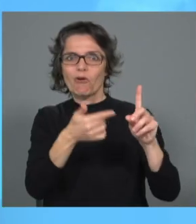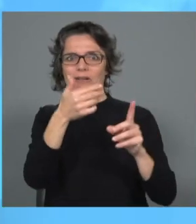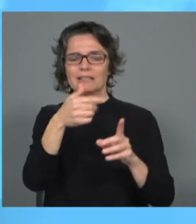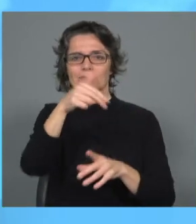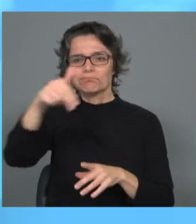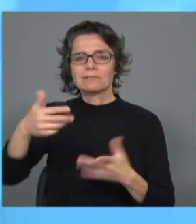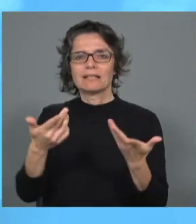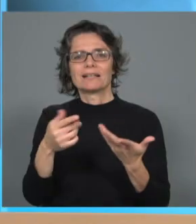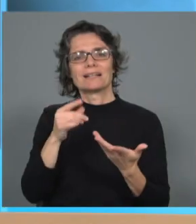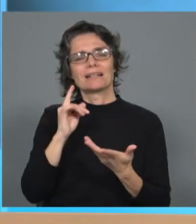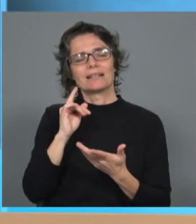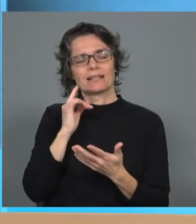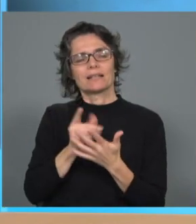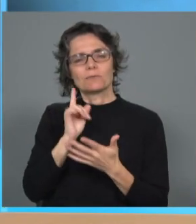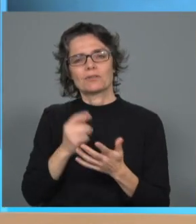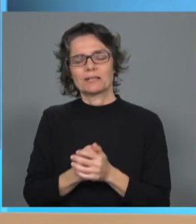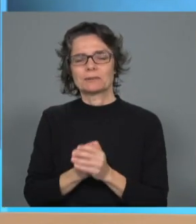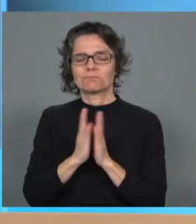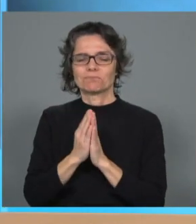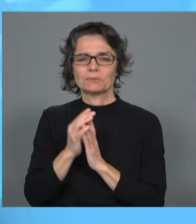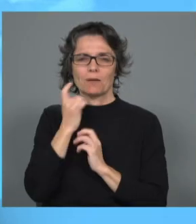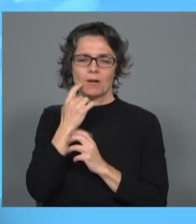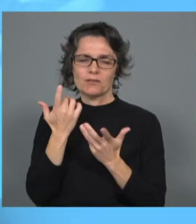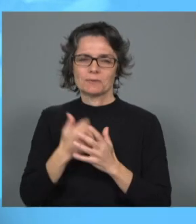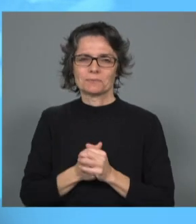tantas circunstâncias. Muito obrigado e Santa Páscoa. Obrigado. Muito obrigado.